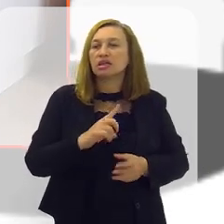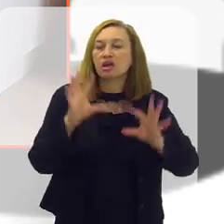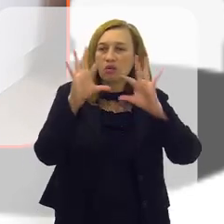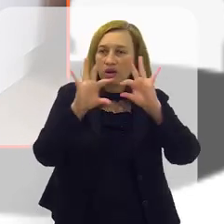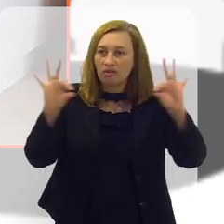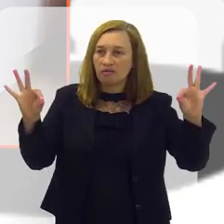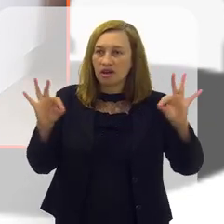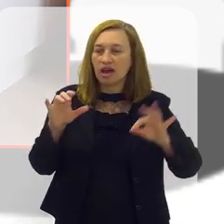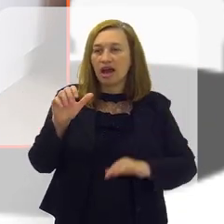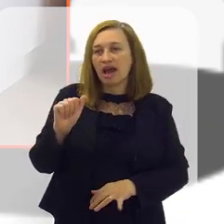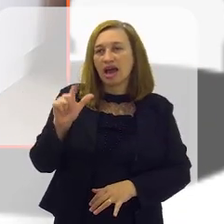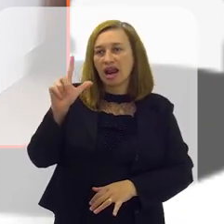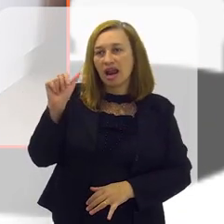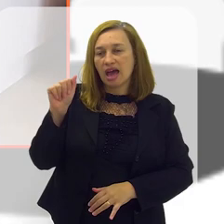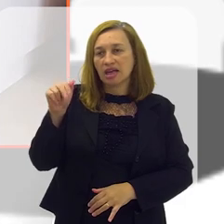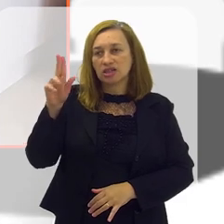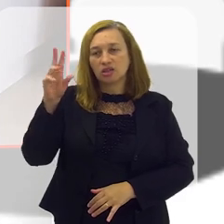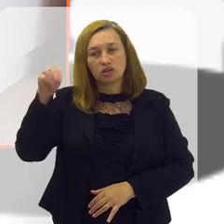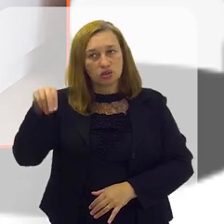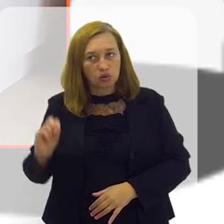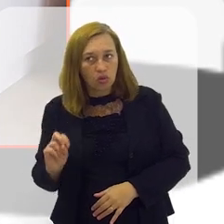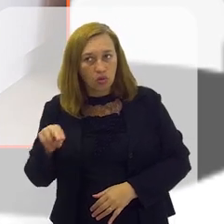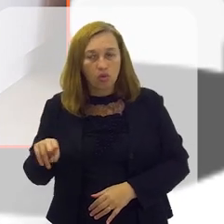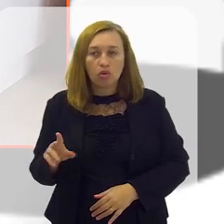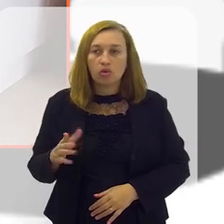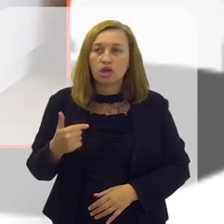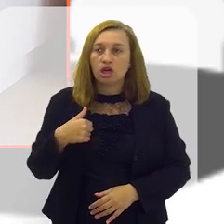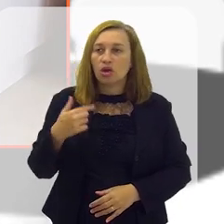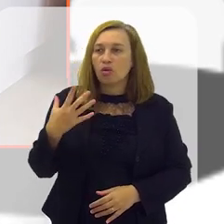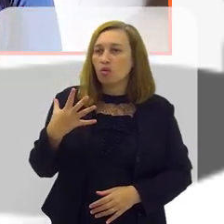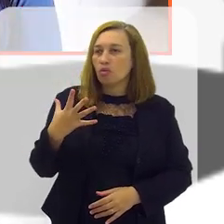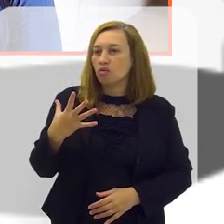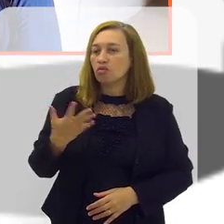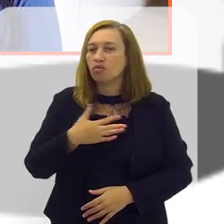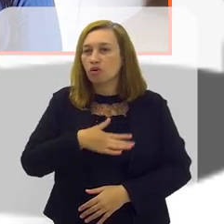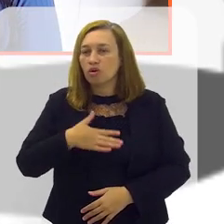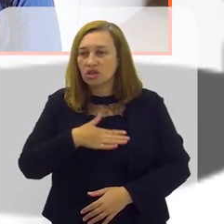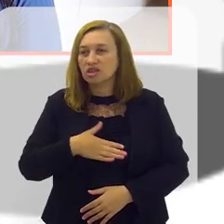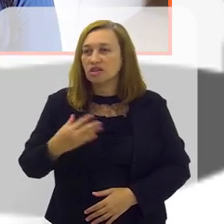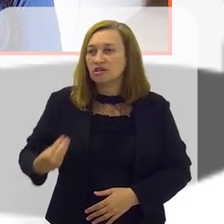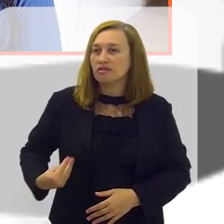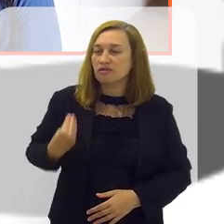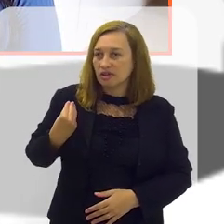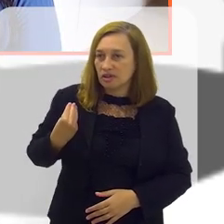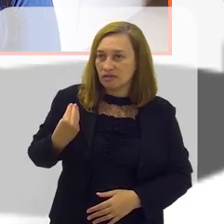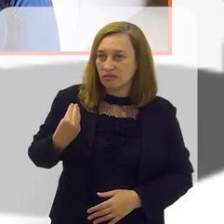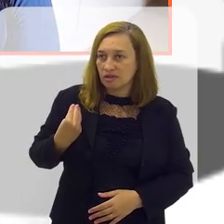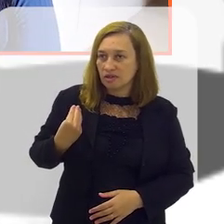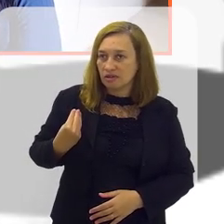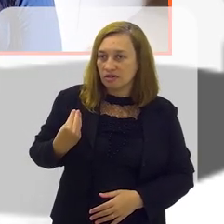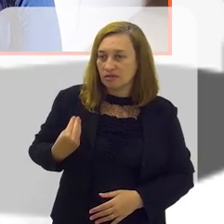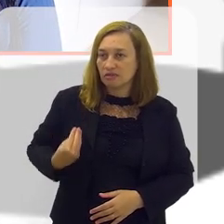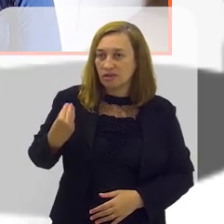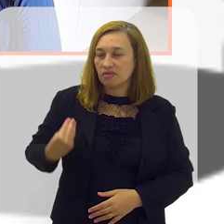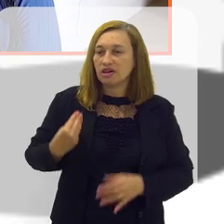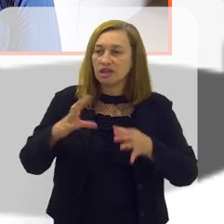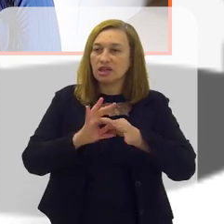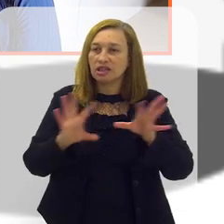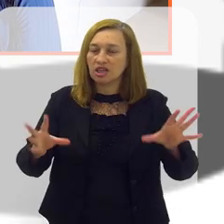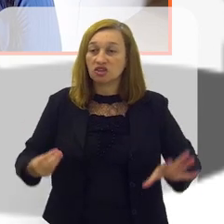existe um lema do Al-Anon que eu acho muito, que eu aprecio, que se chama Viva e Deixe